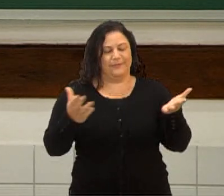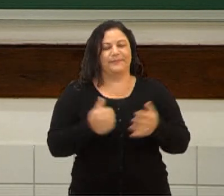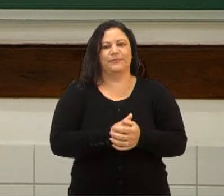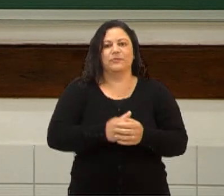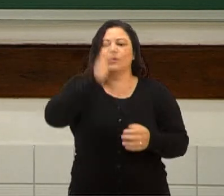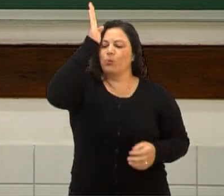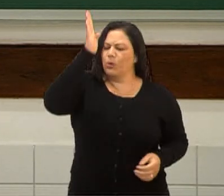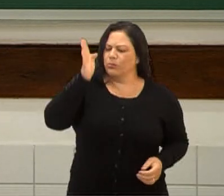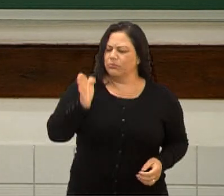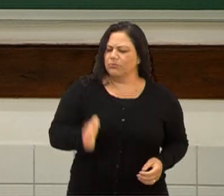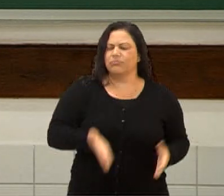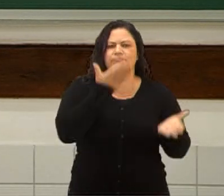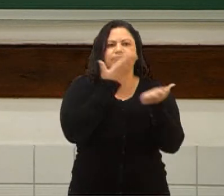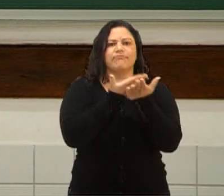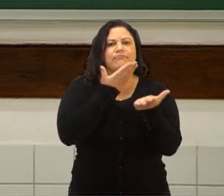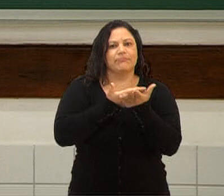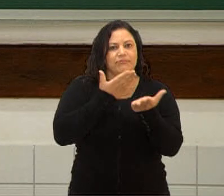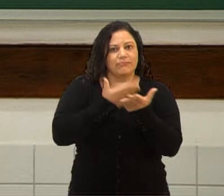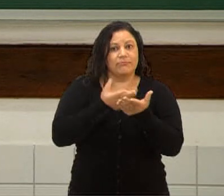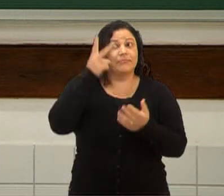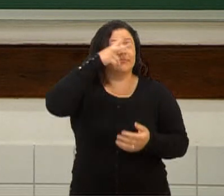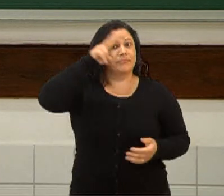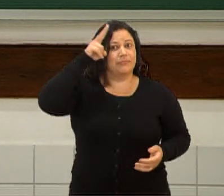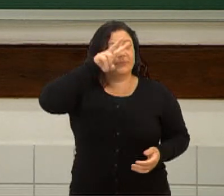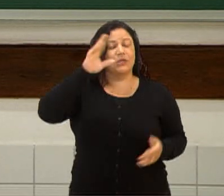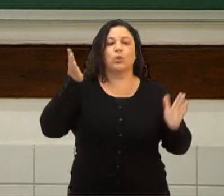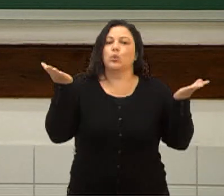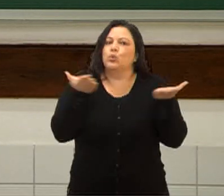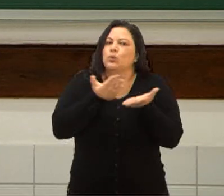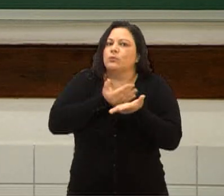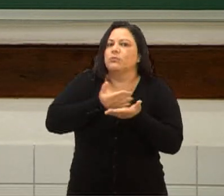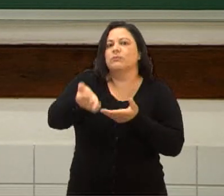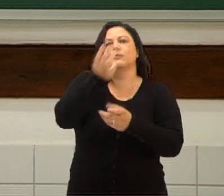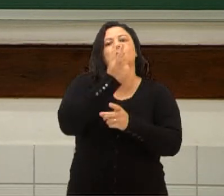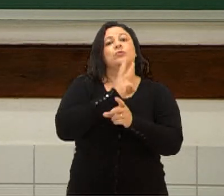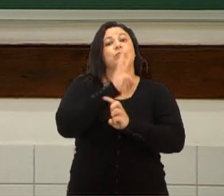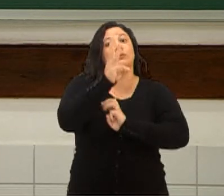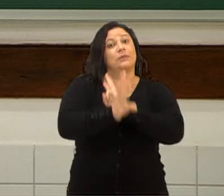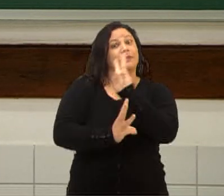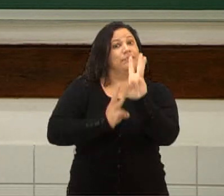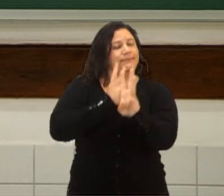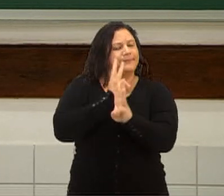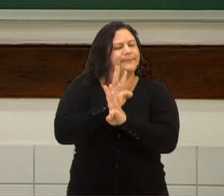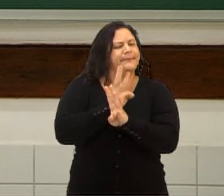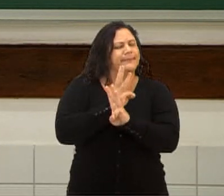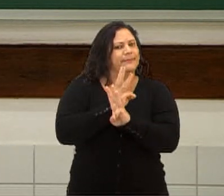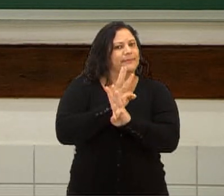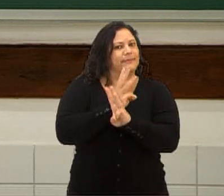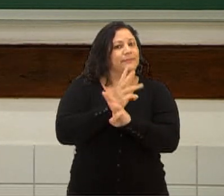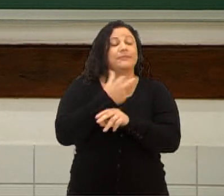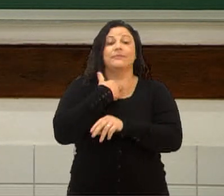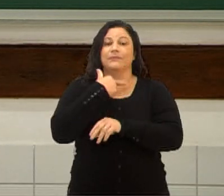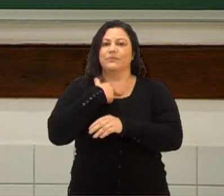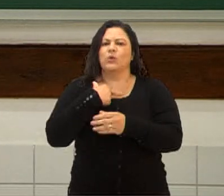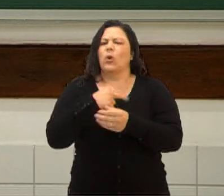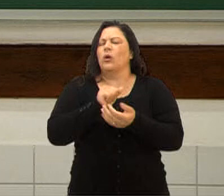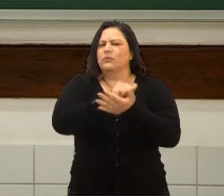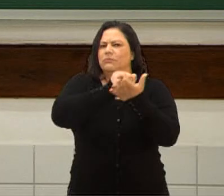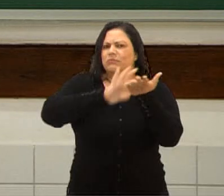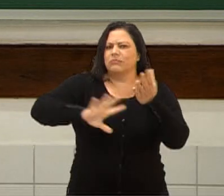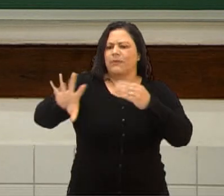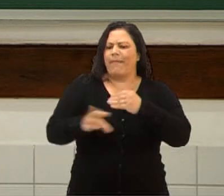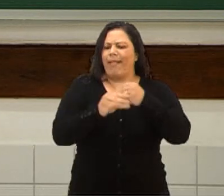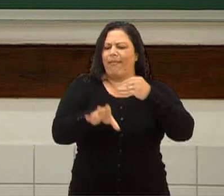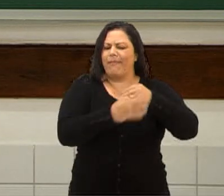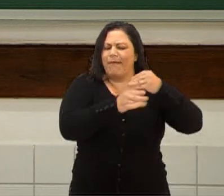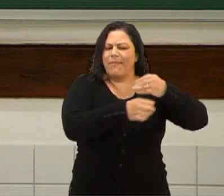estudo, né? Lembrando que nós já estamos no terceiro trimestre e não deixem as atividades acumularem. Vocês precisam acessar lá